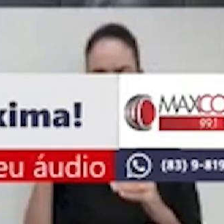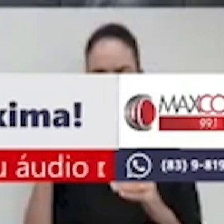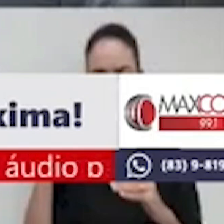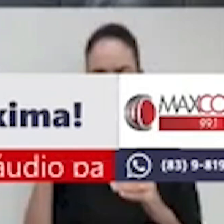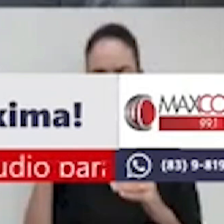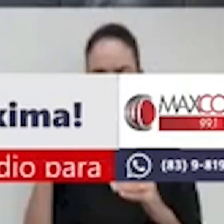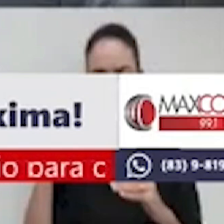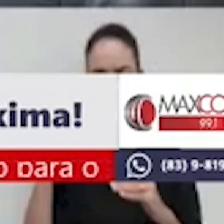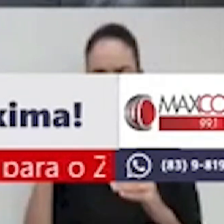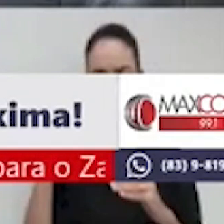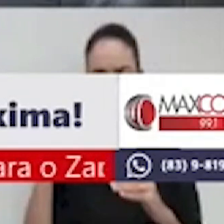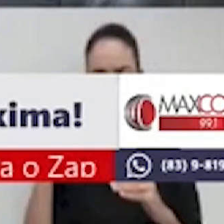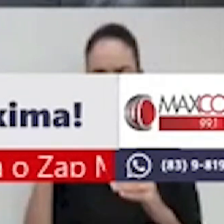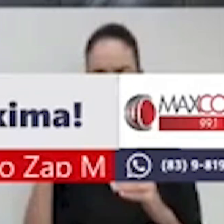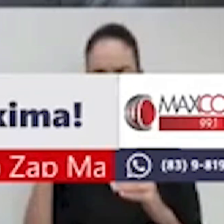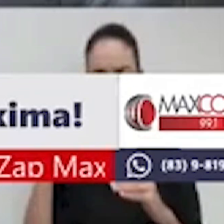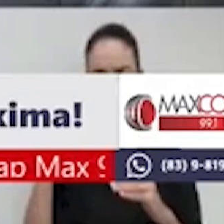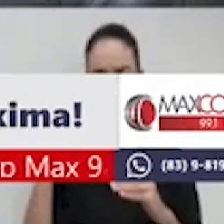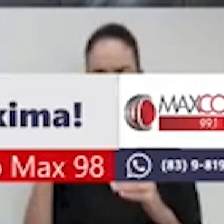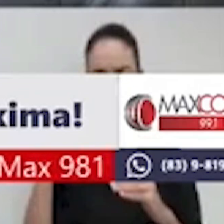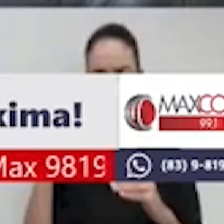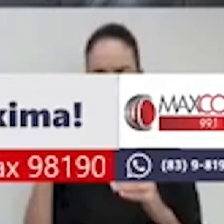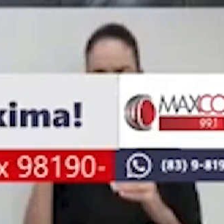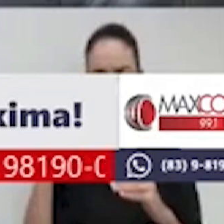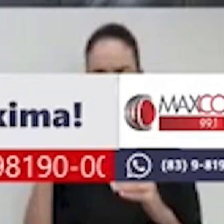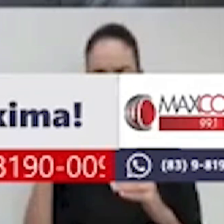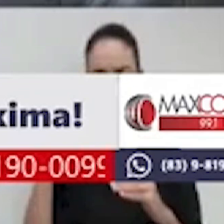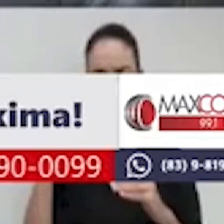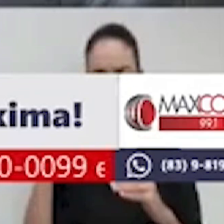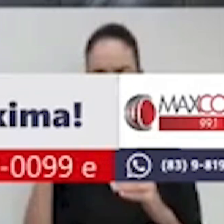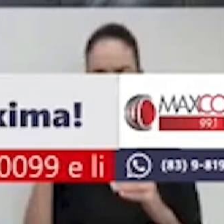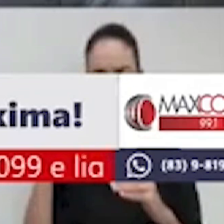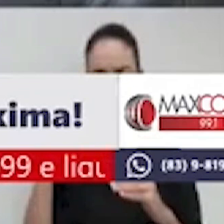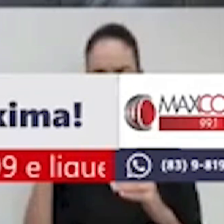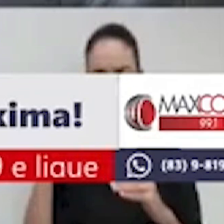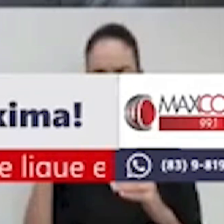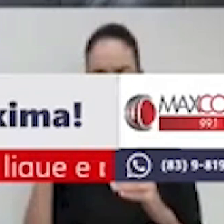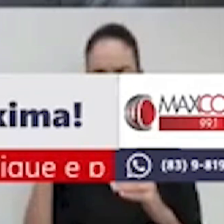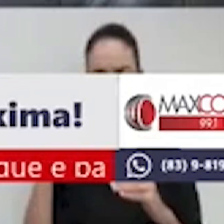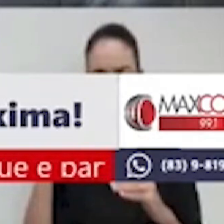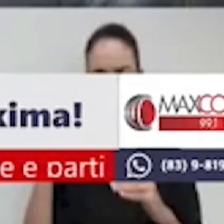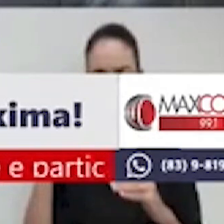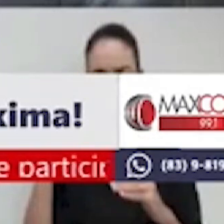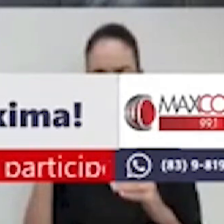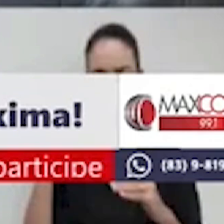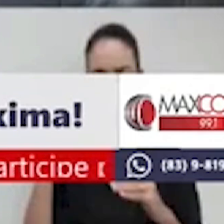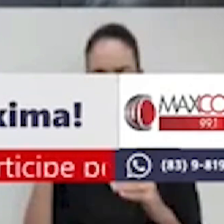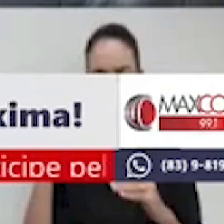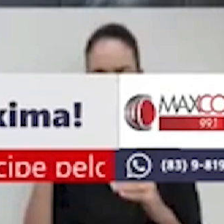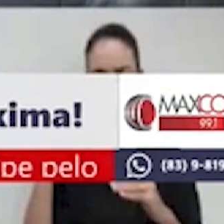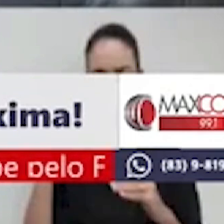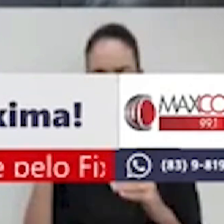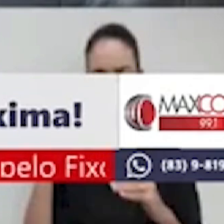acabando ele tá expulsando todos os amigos e pessoas de bem de esposa fornecedor nem quer conversa com ele